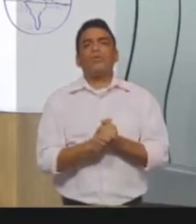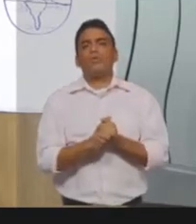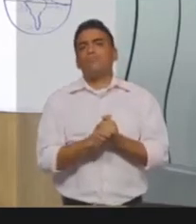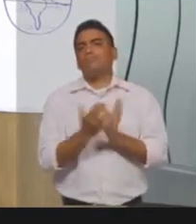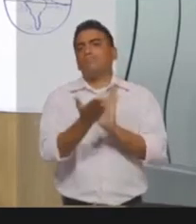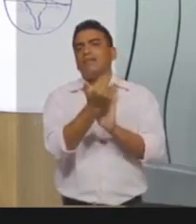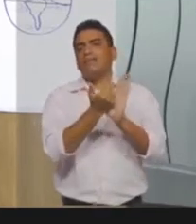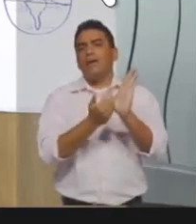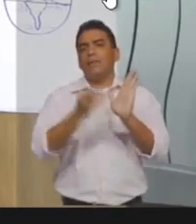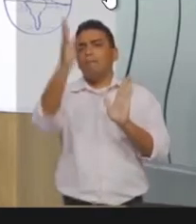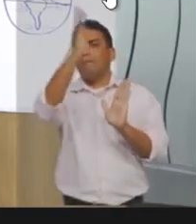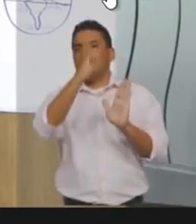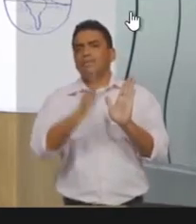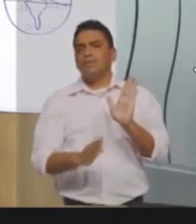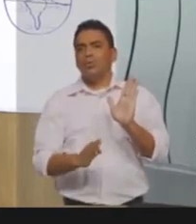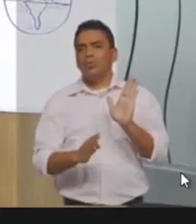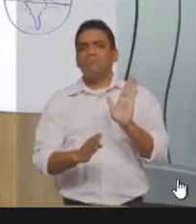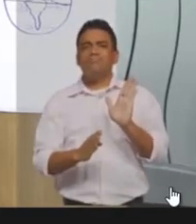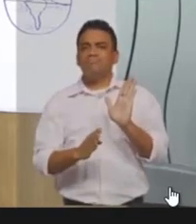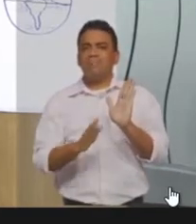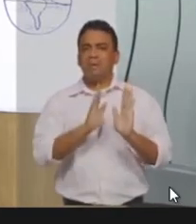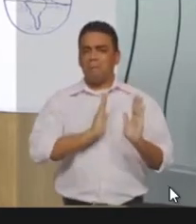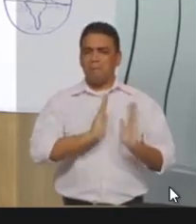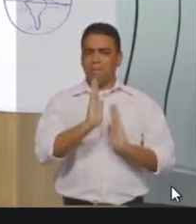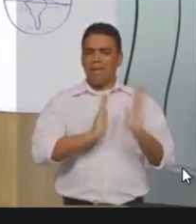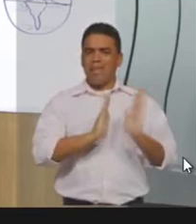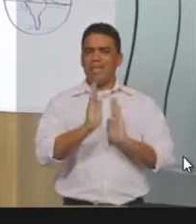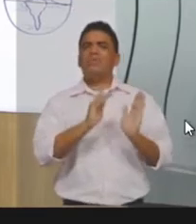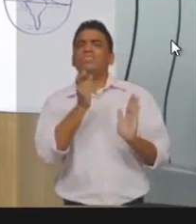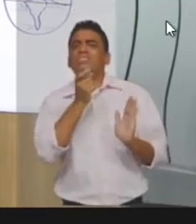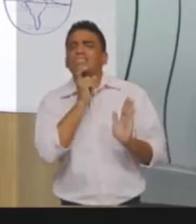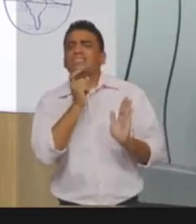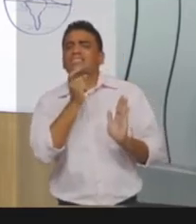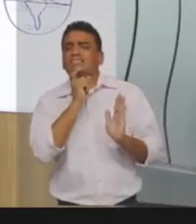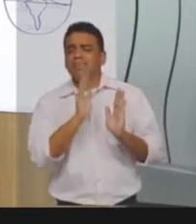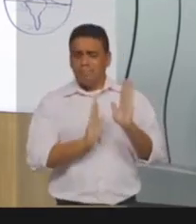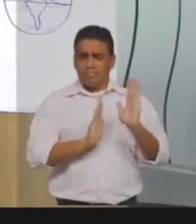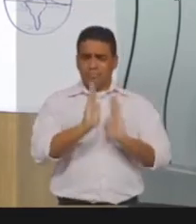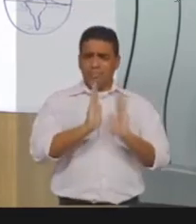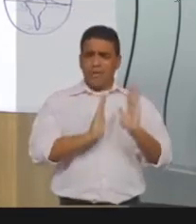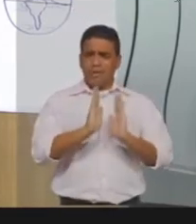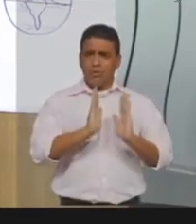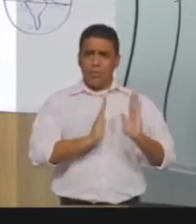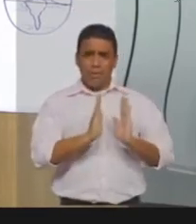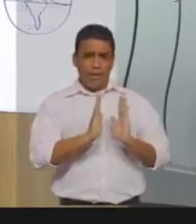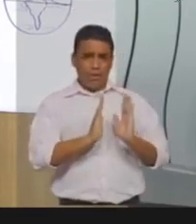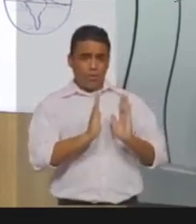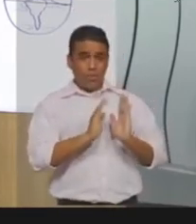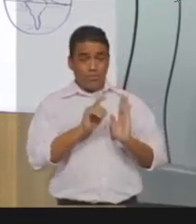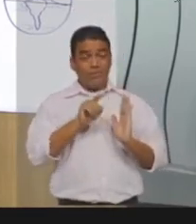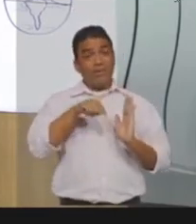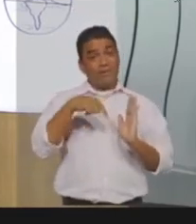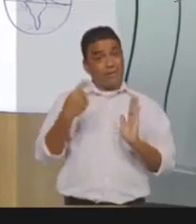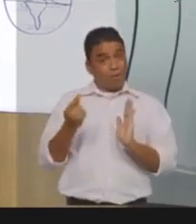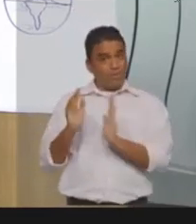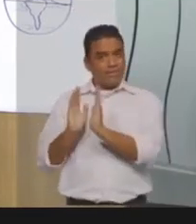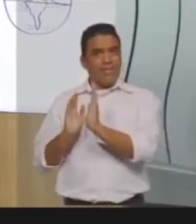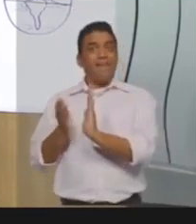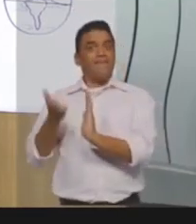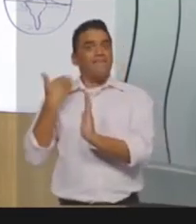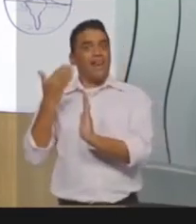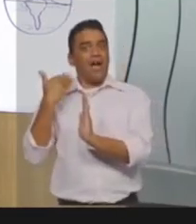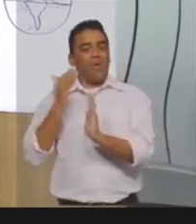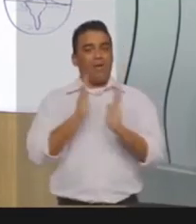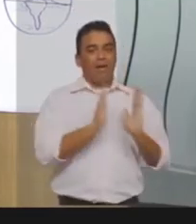mostrando uma época aqui de inverno à esquerda do observador, para você que está olhando para a televisão, e à direita o verão. Eu vou dar destaque